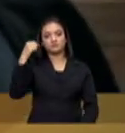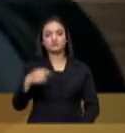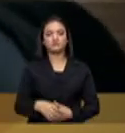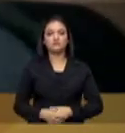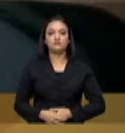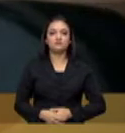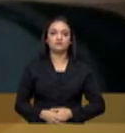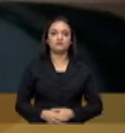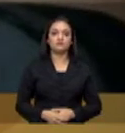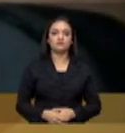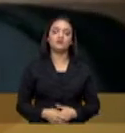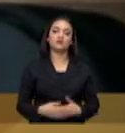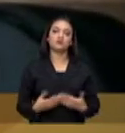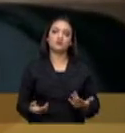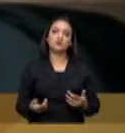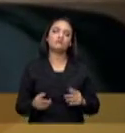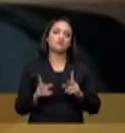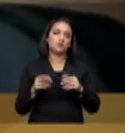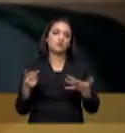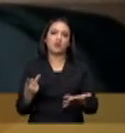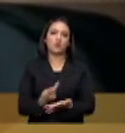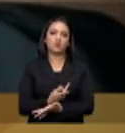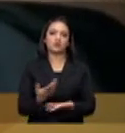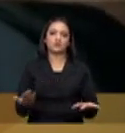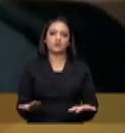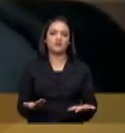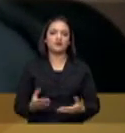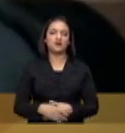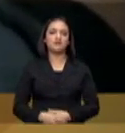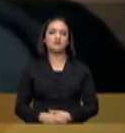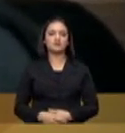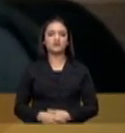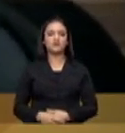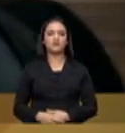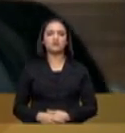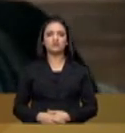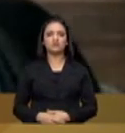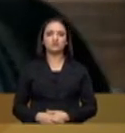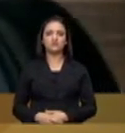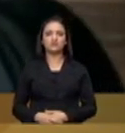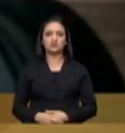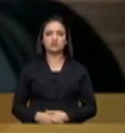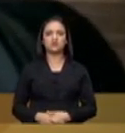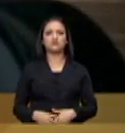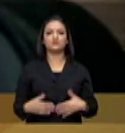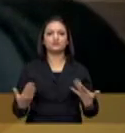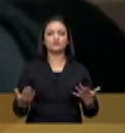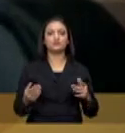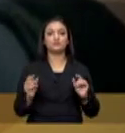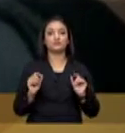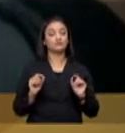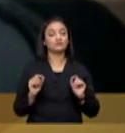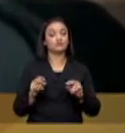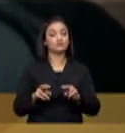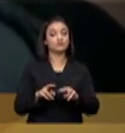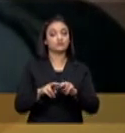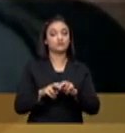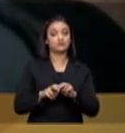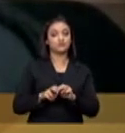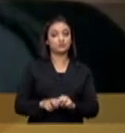é o que precisamente ocorre no presente caso. Por isso, senhor presidente, não há que se falar